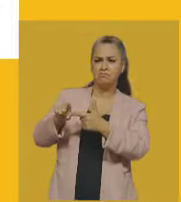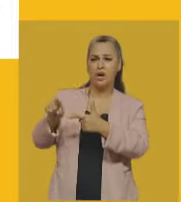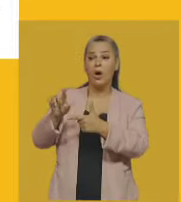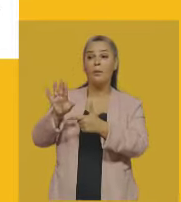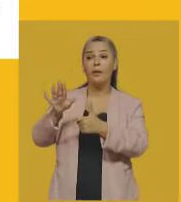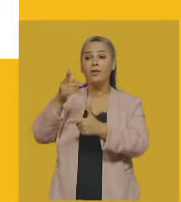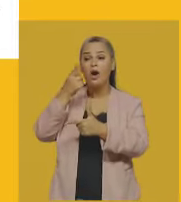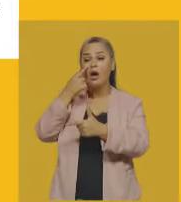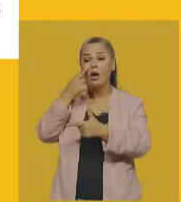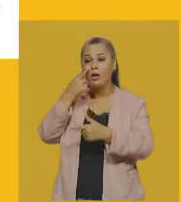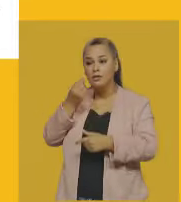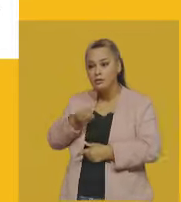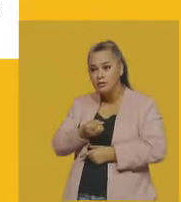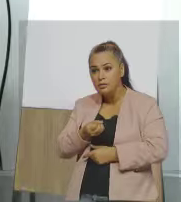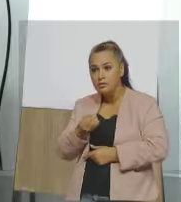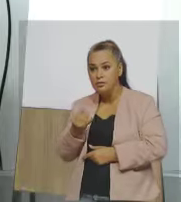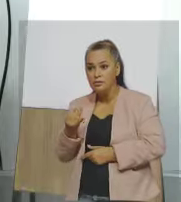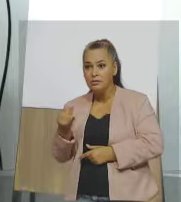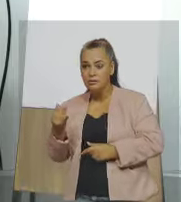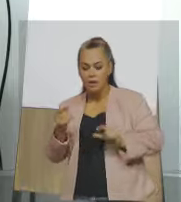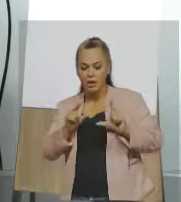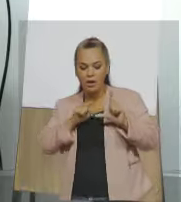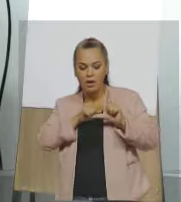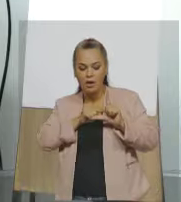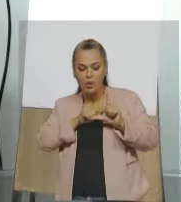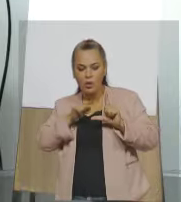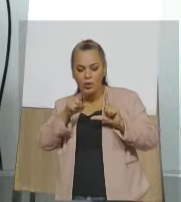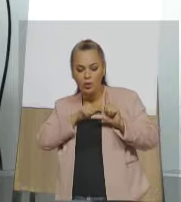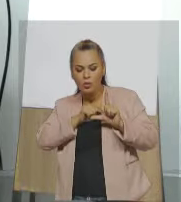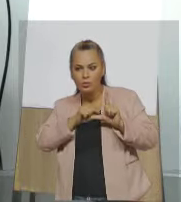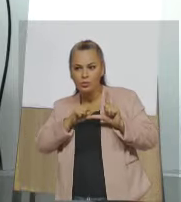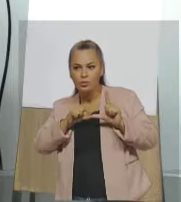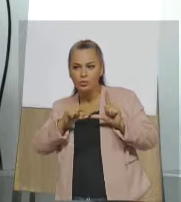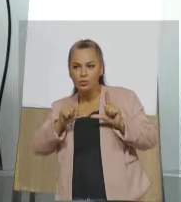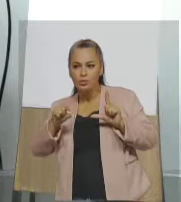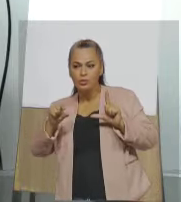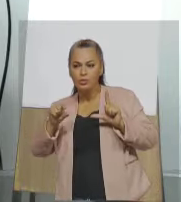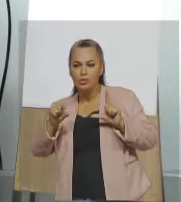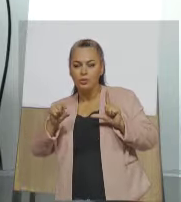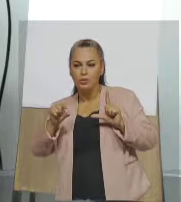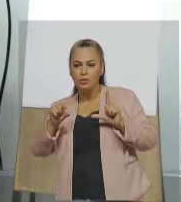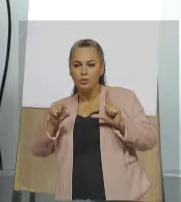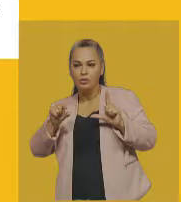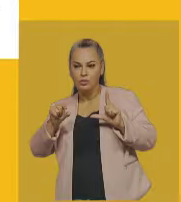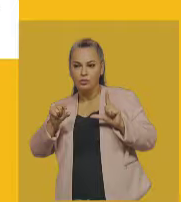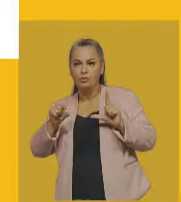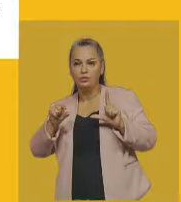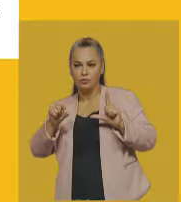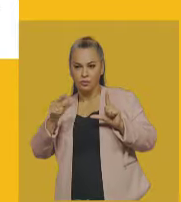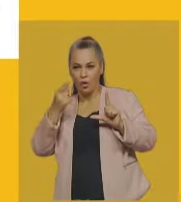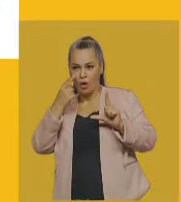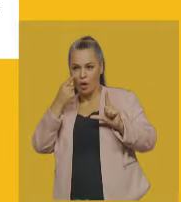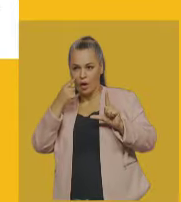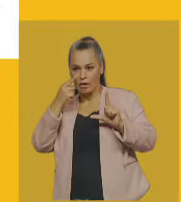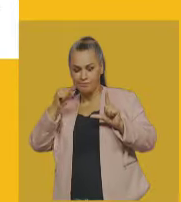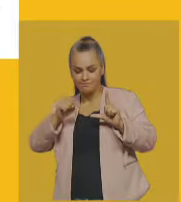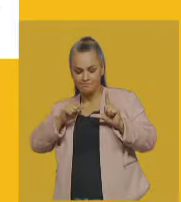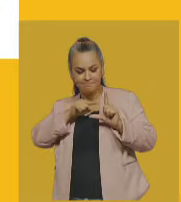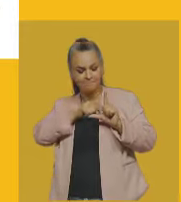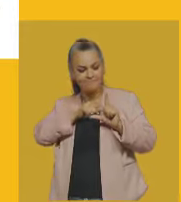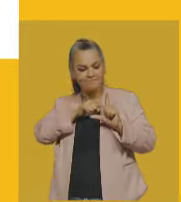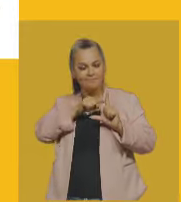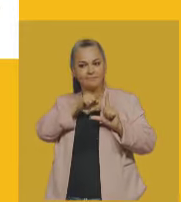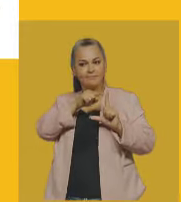anos de estudo, a chance da pessoa estar empregada é muito alta, tá vendo? Como a linha azul sobe bastante. E olha só que sobe